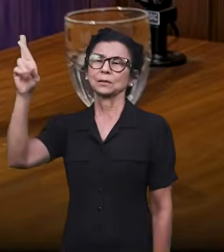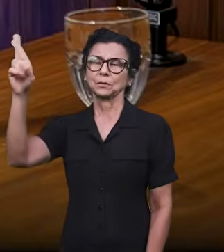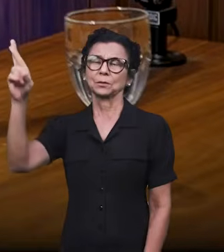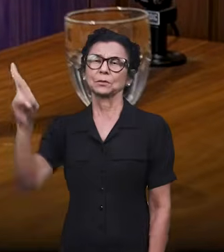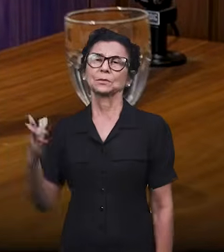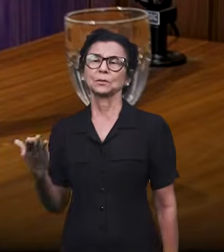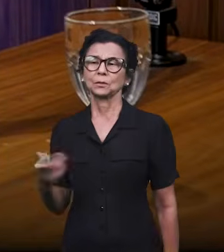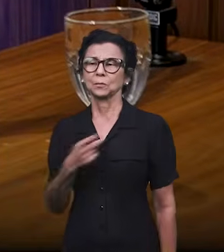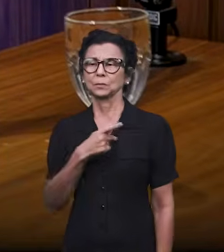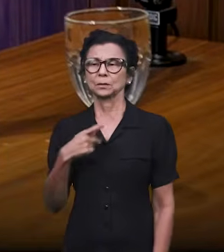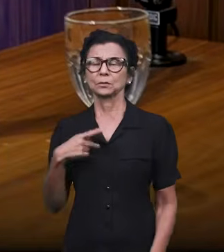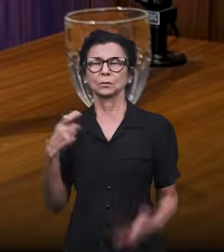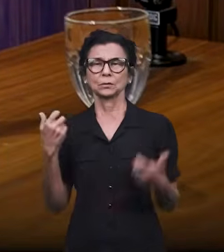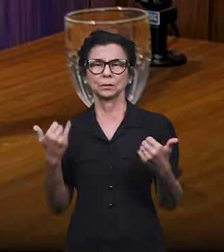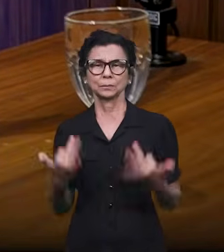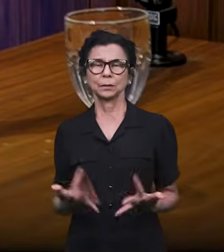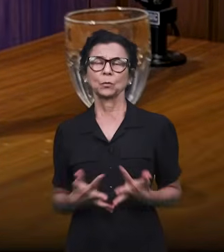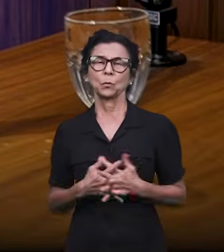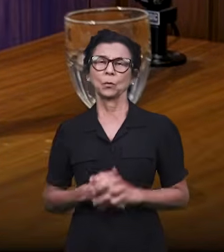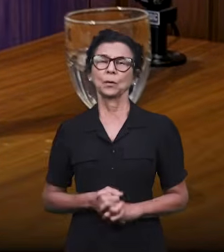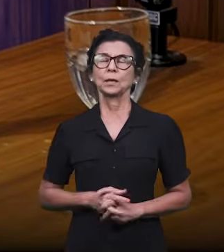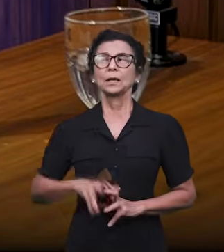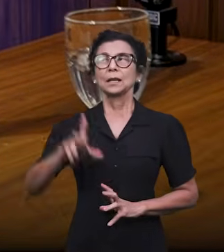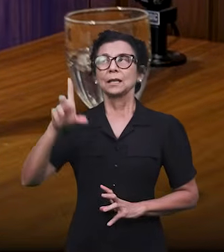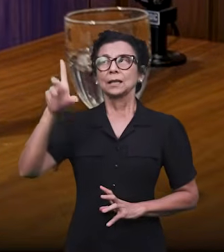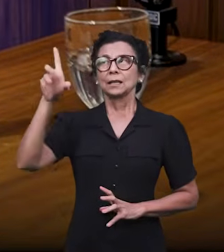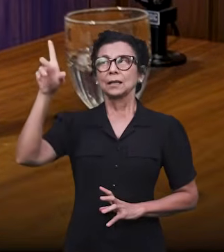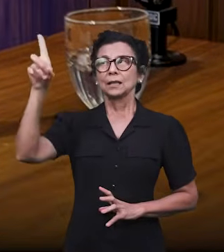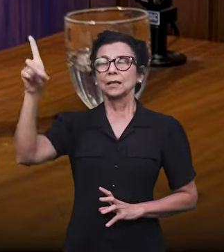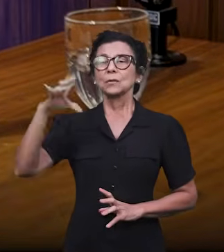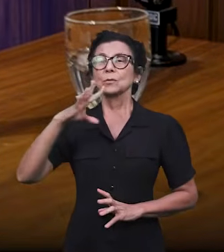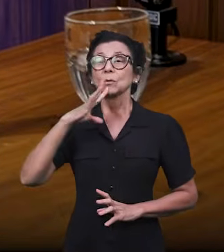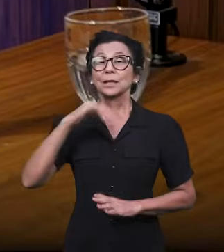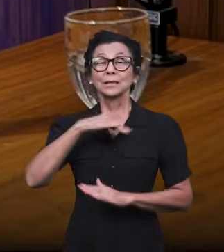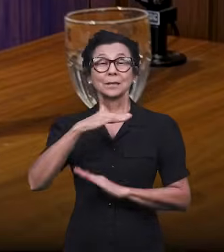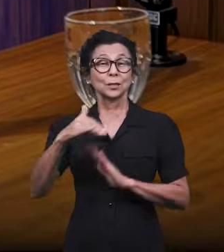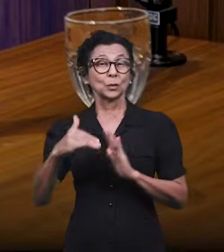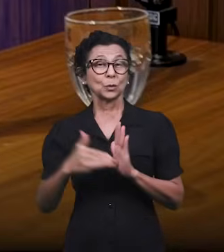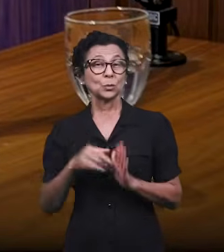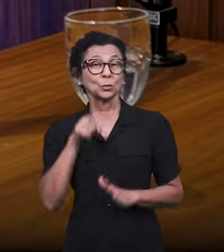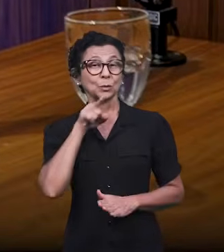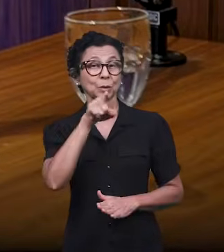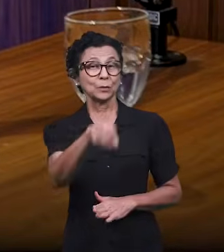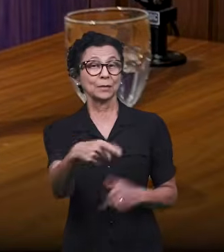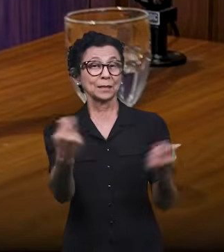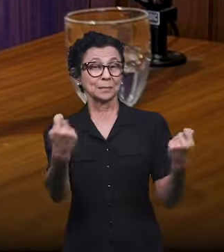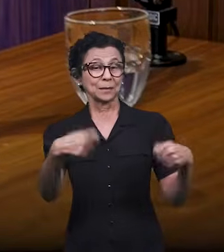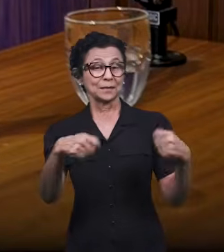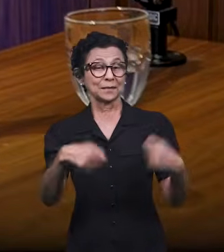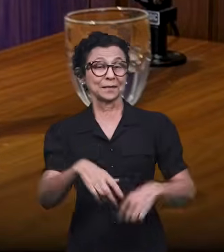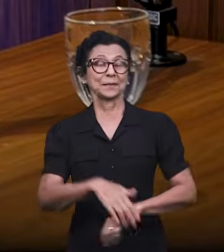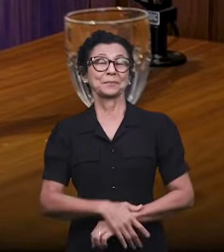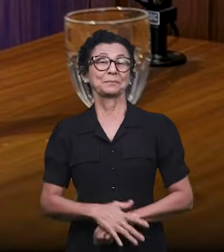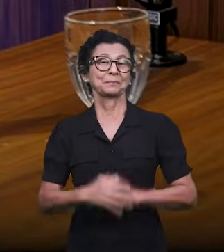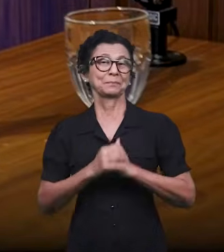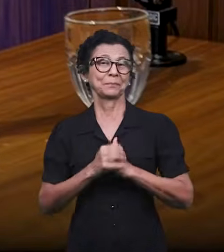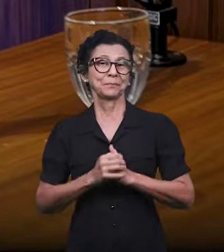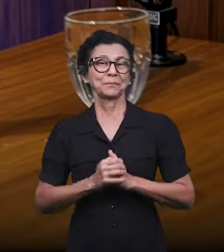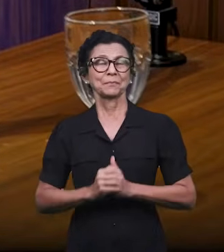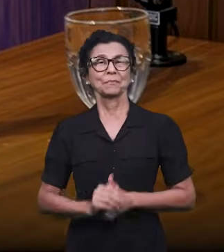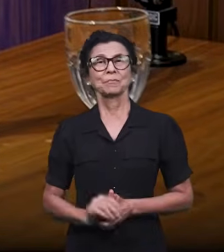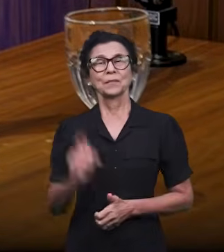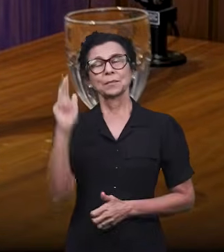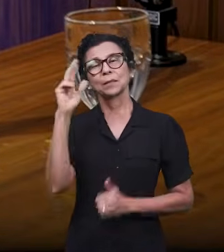pastor comentou, ele tem a perfeita vontade sobre a tua vida, a boa e perfeita vontade. Amém? A